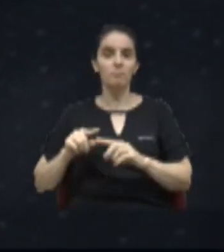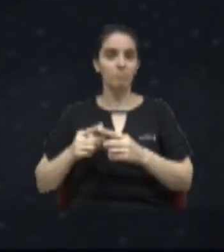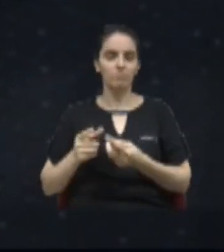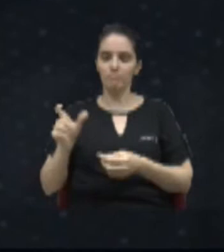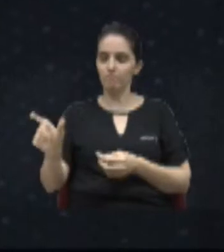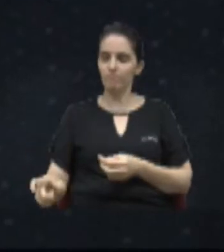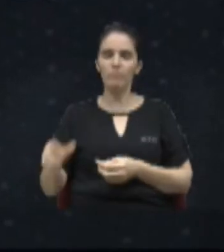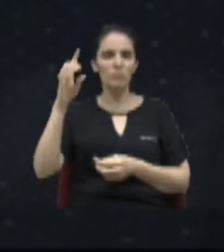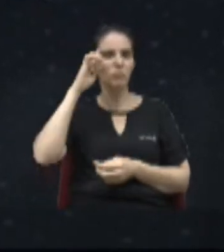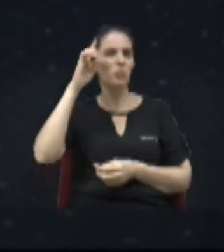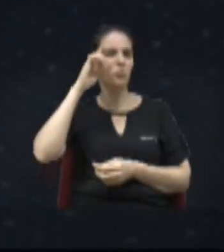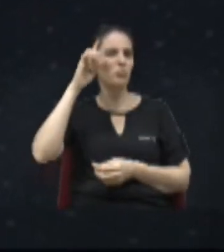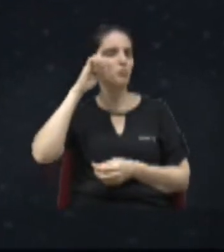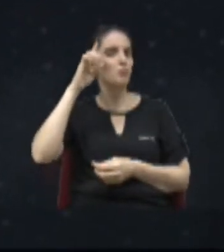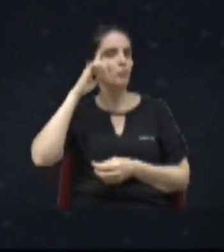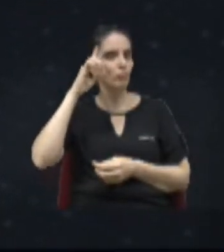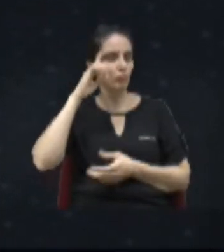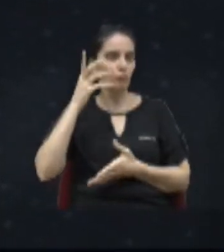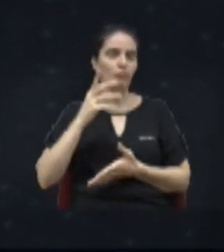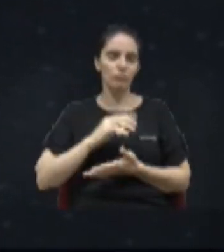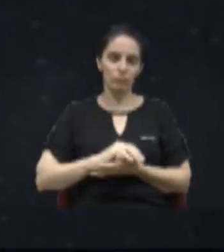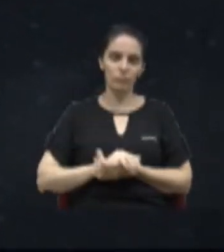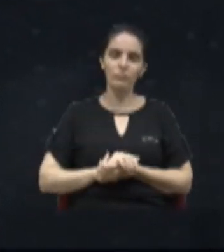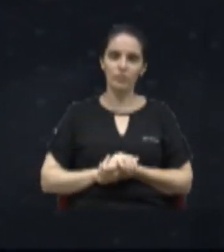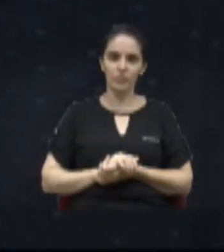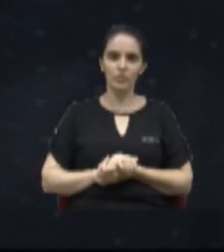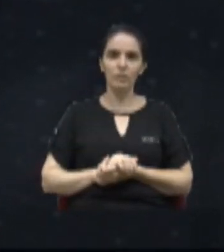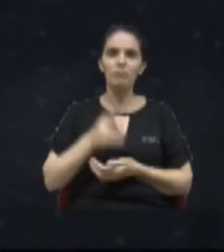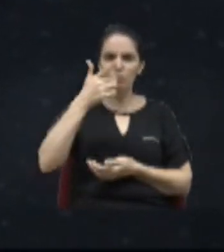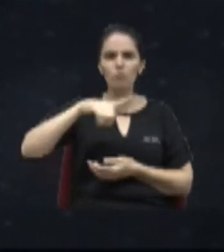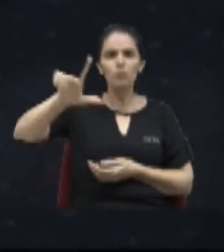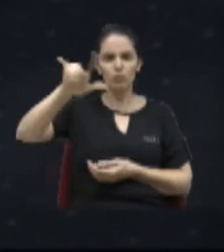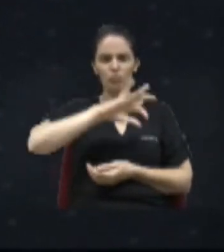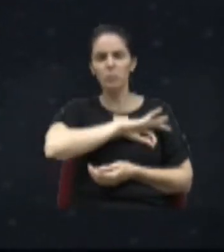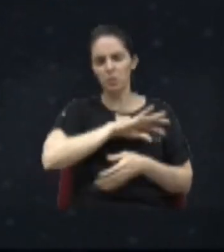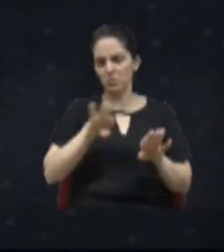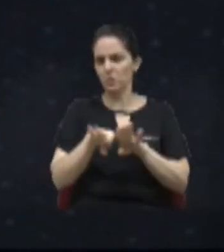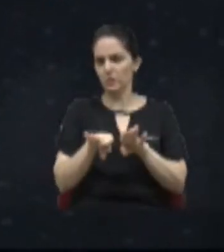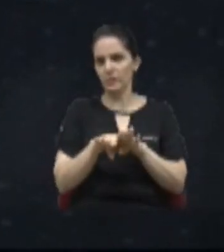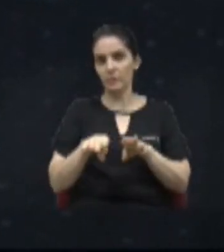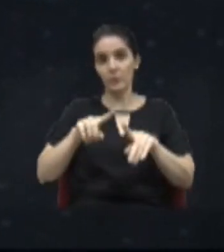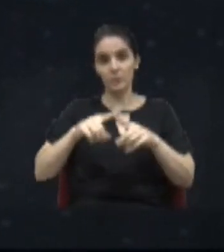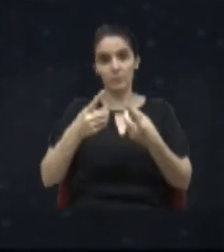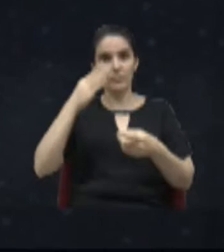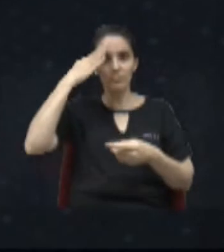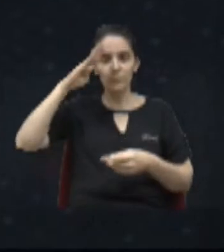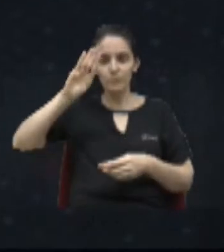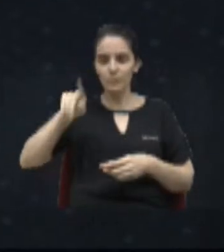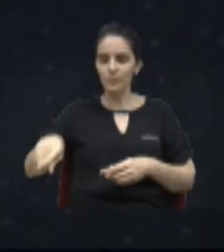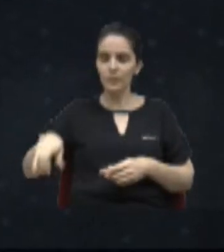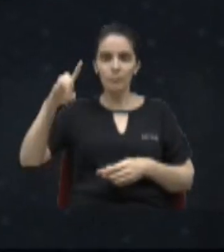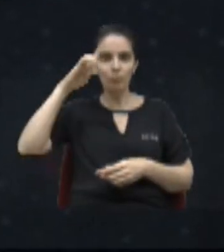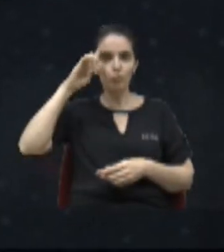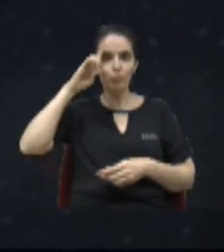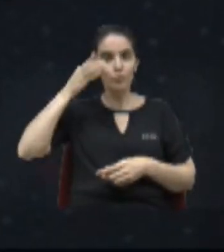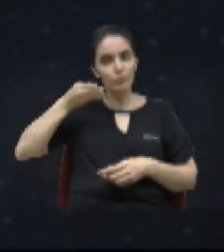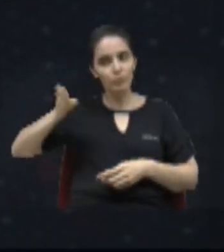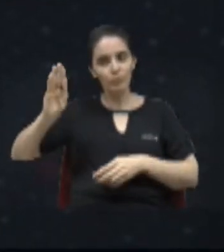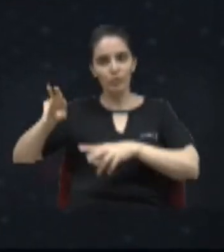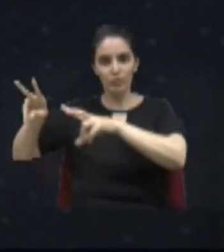isso na vida, não só do Paulo, mas dos outros militares, mas principalmente ele que está no dia a dia, no sítio, né,